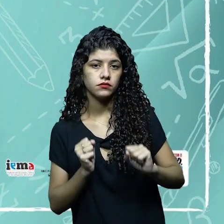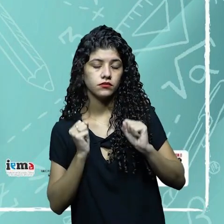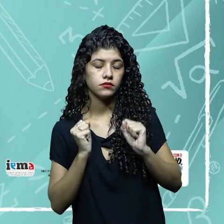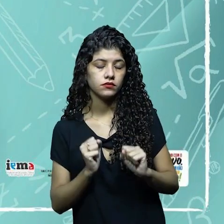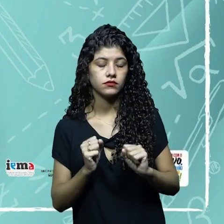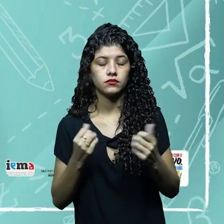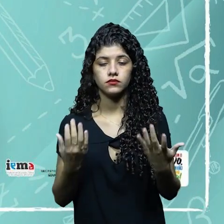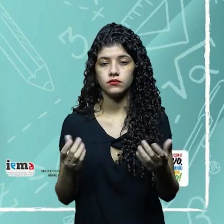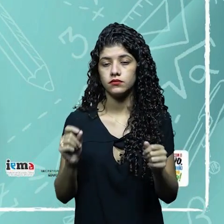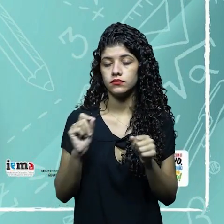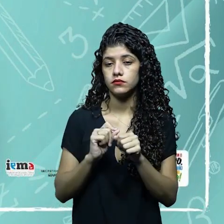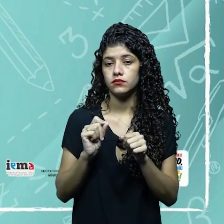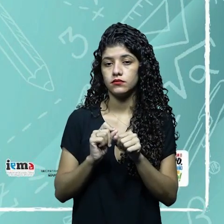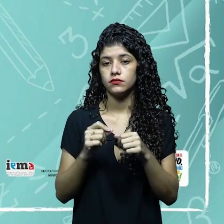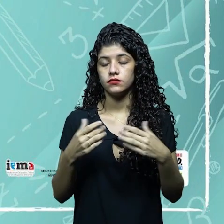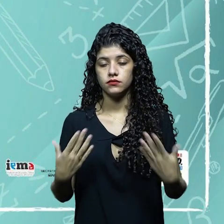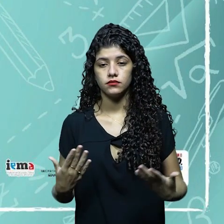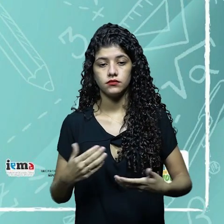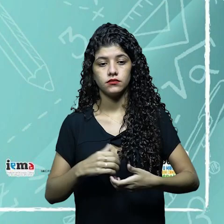alguma forma,